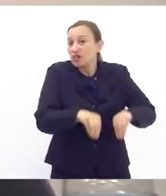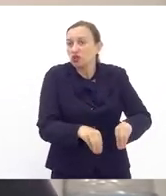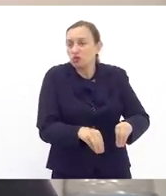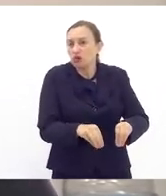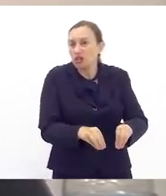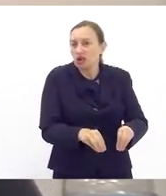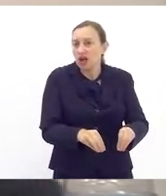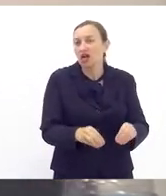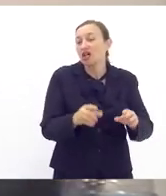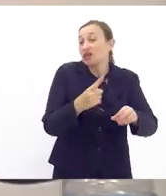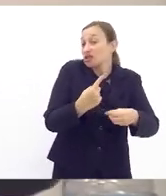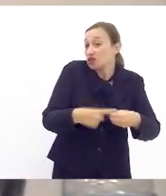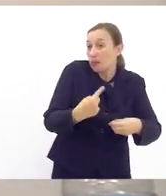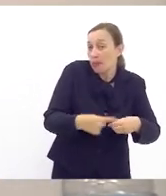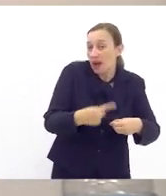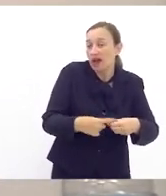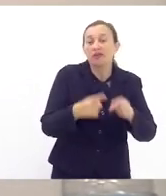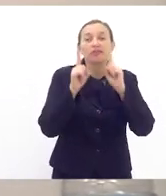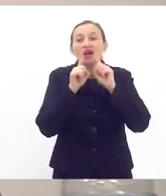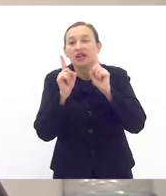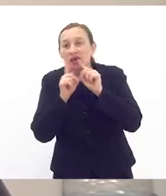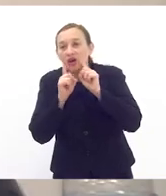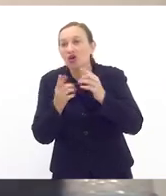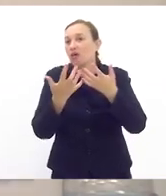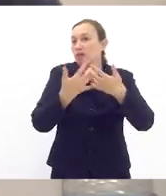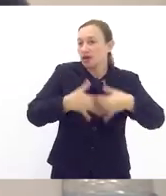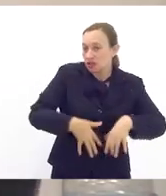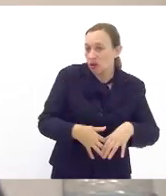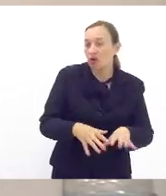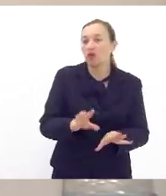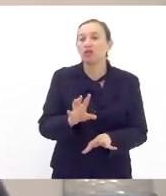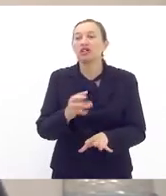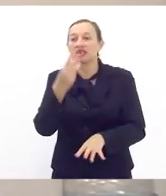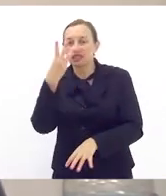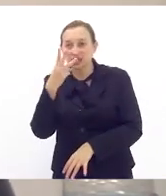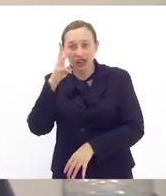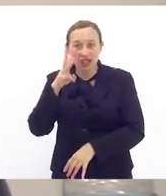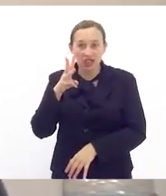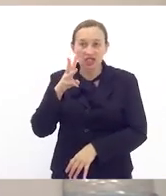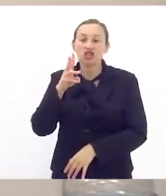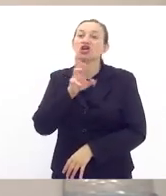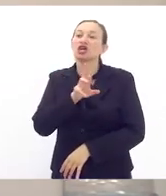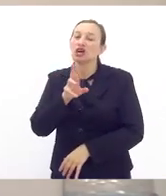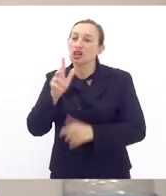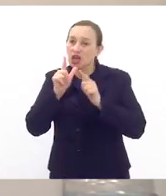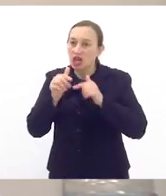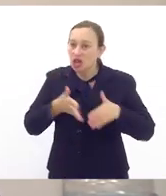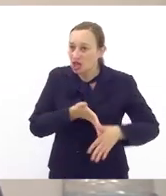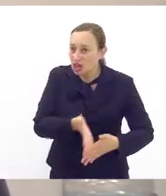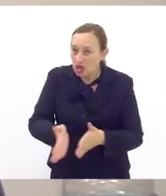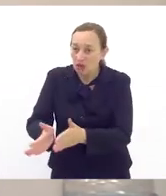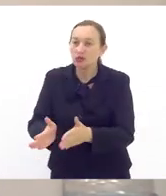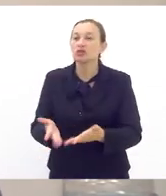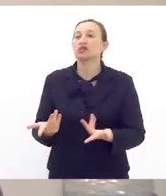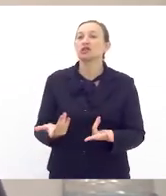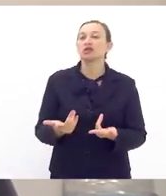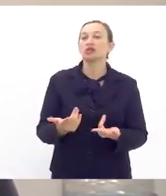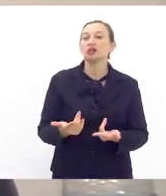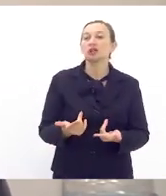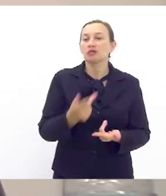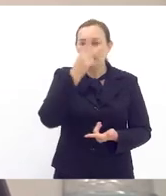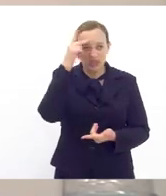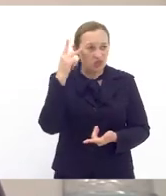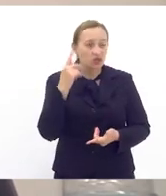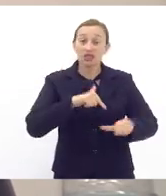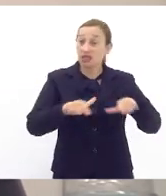seja em Maricá seja em Petrópolis seja em Volta Redonda seja em Três Rios seja em Cambuci para um comerciante desse